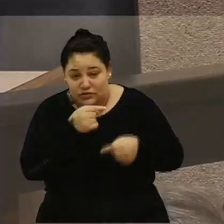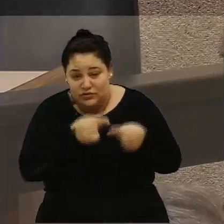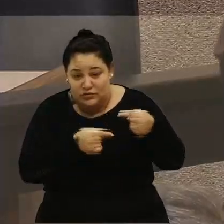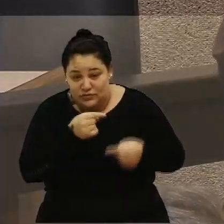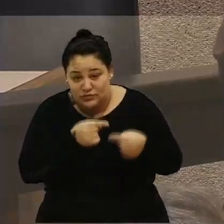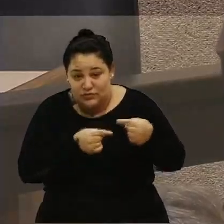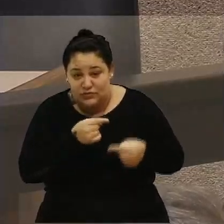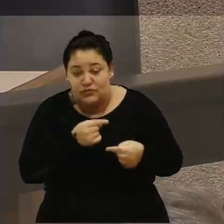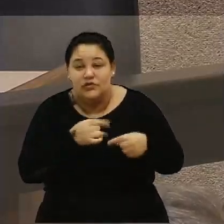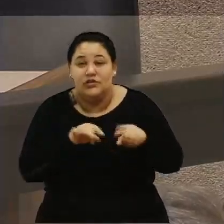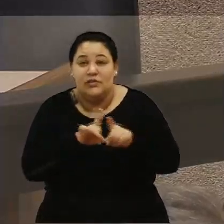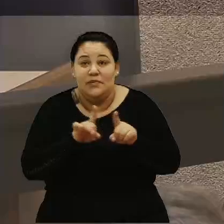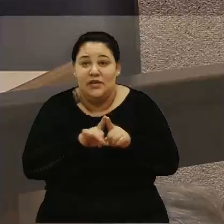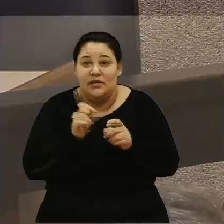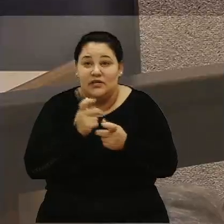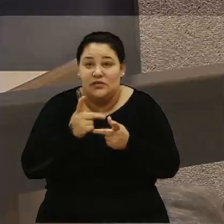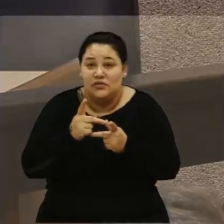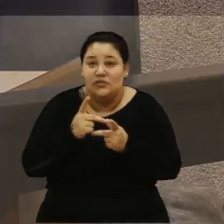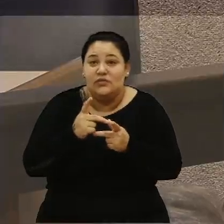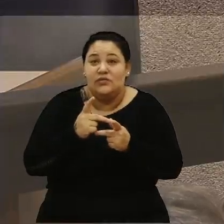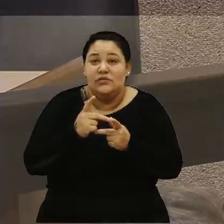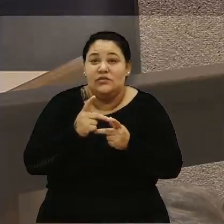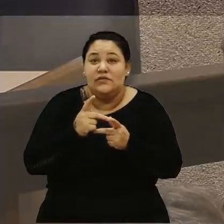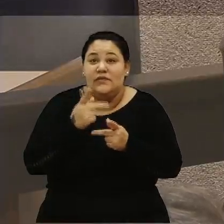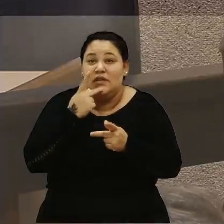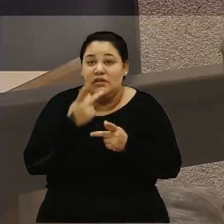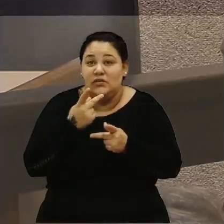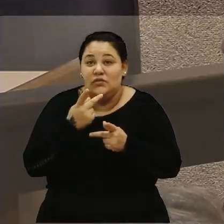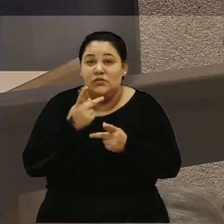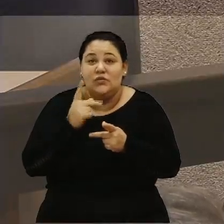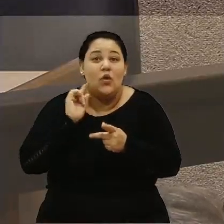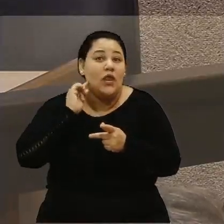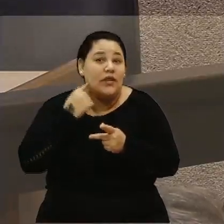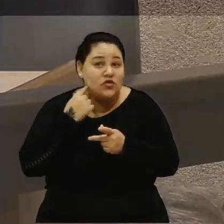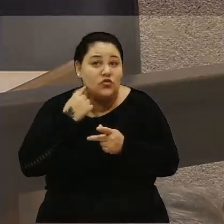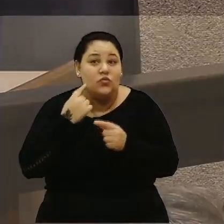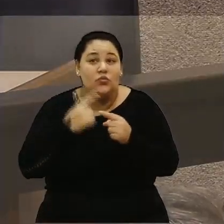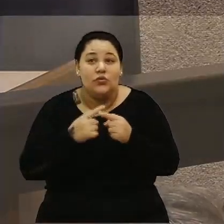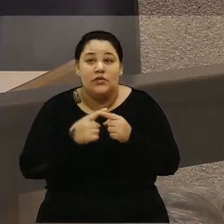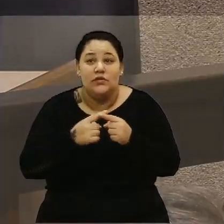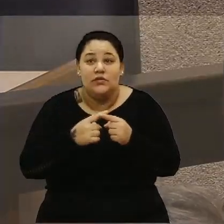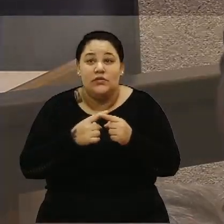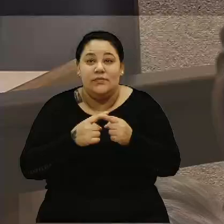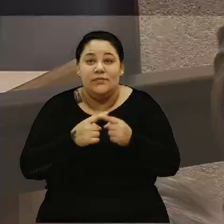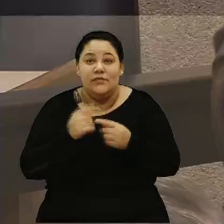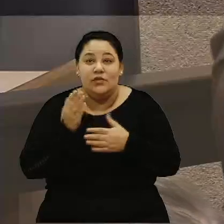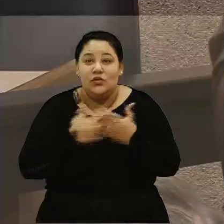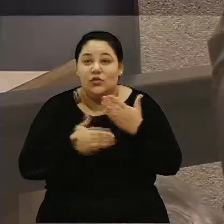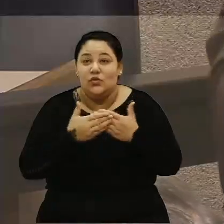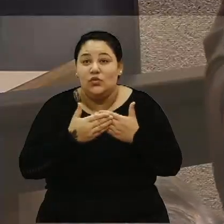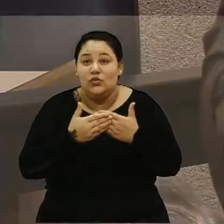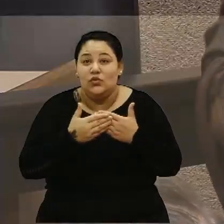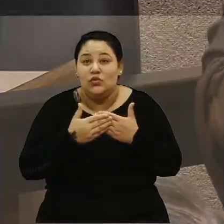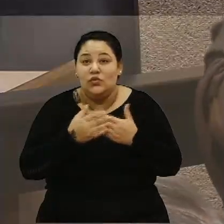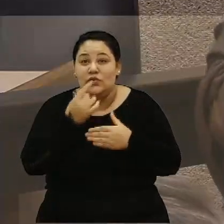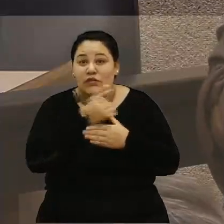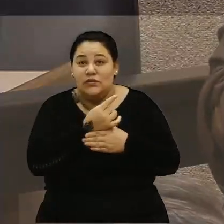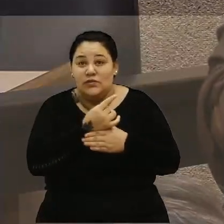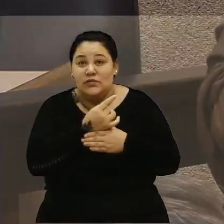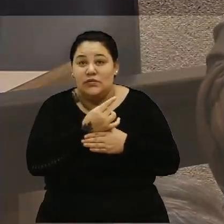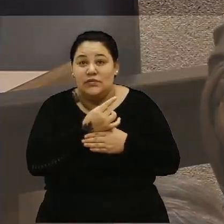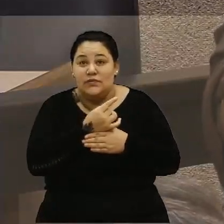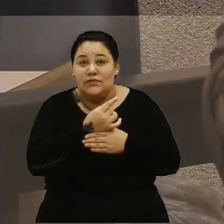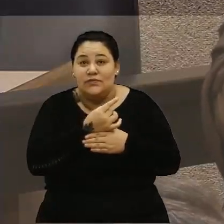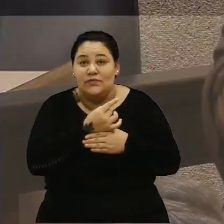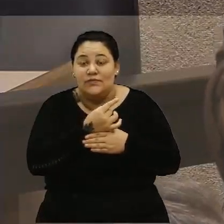reciclagens clandestinas, a questão do lixo seletivo e orgânico, porque acaba tudo isso indo para o nosso